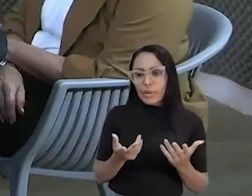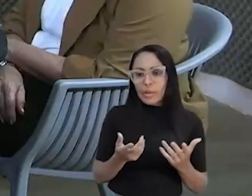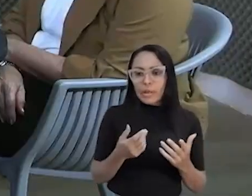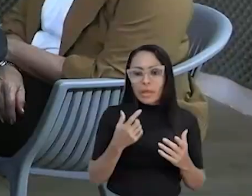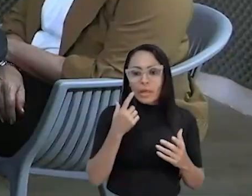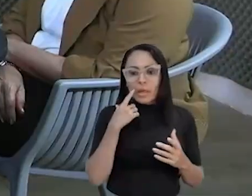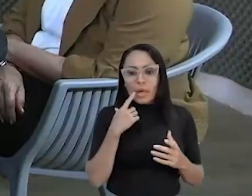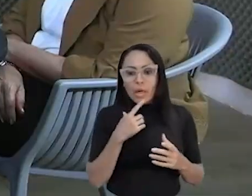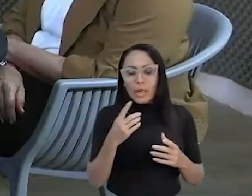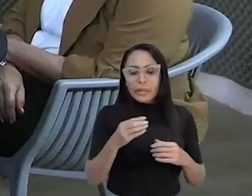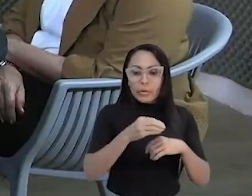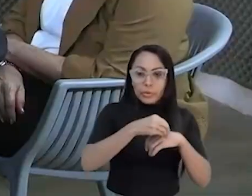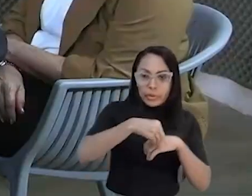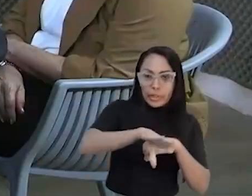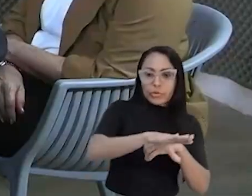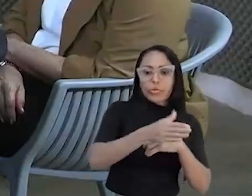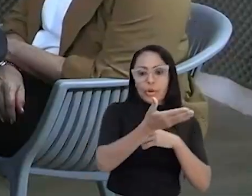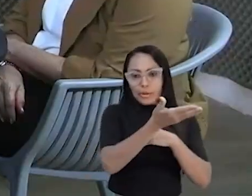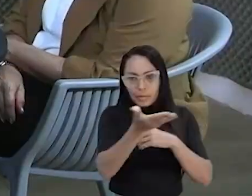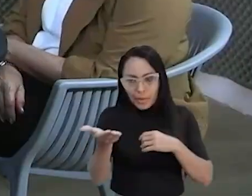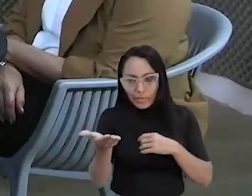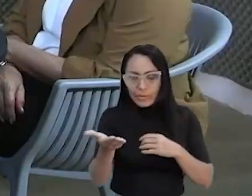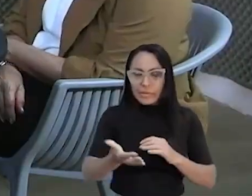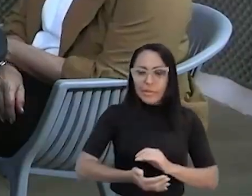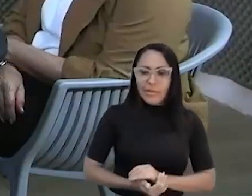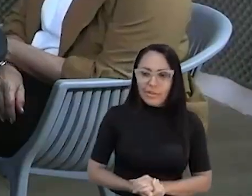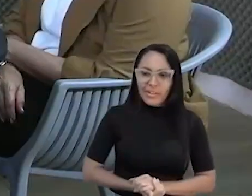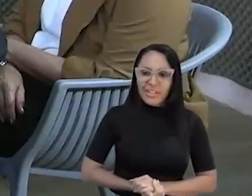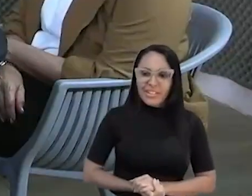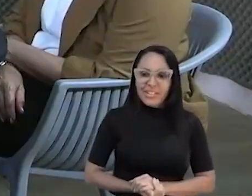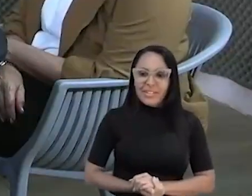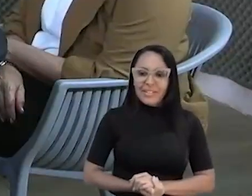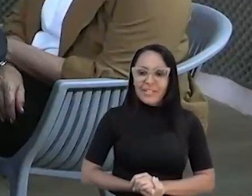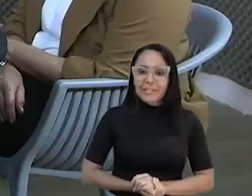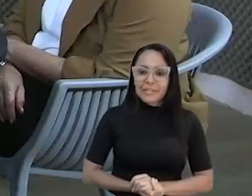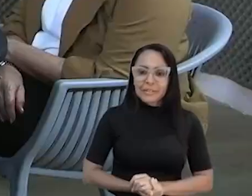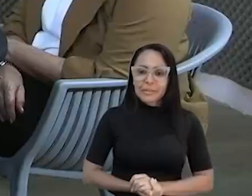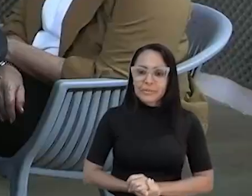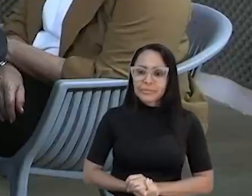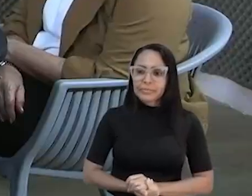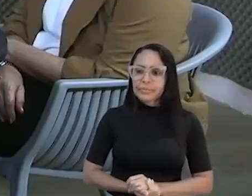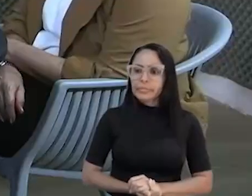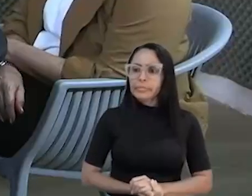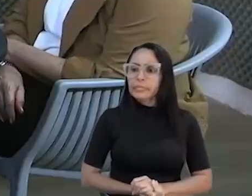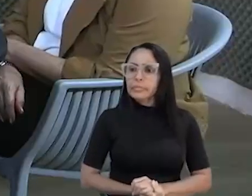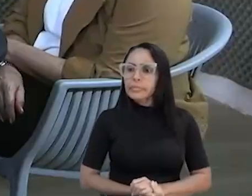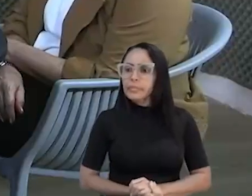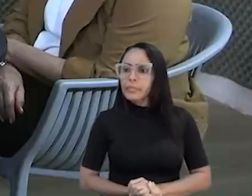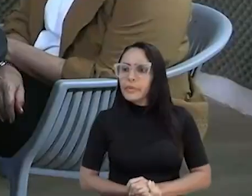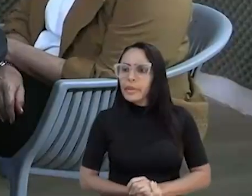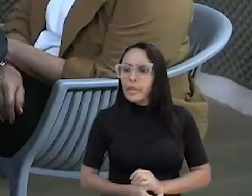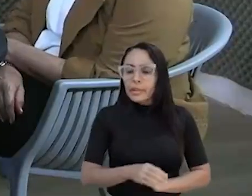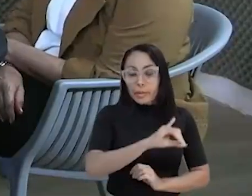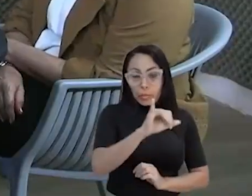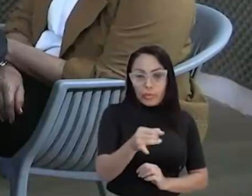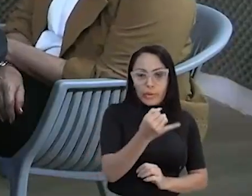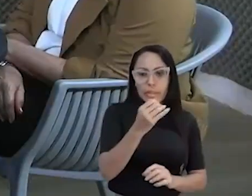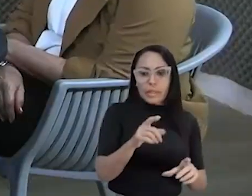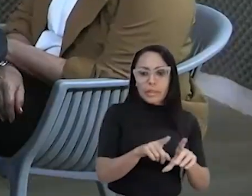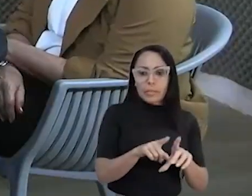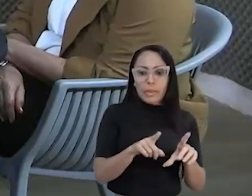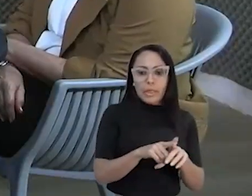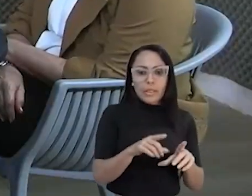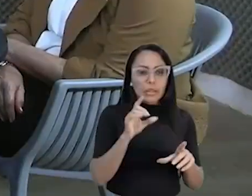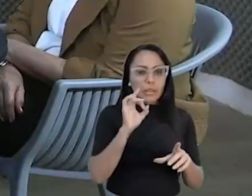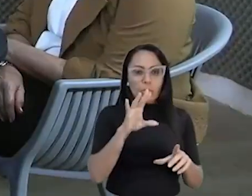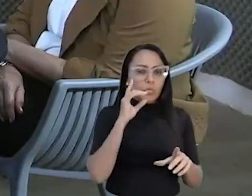Deixo aqui, prego a mensagem, né? Passo a palavra, né? De aproveitar, né? Não só para